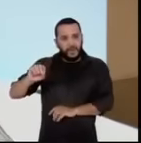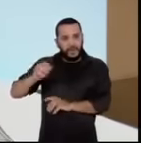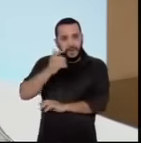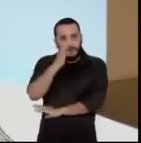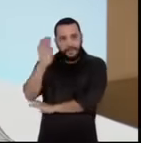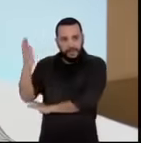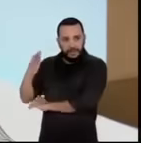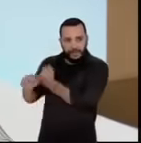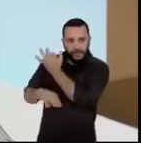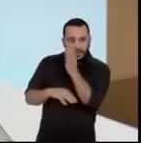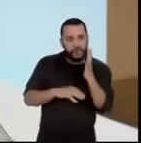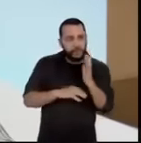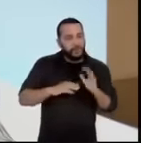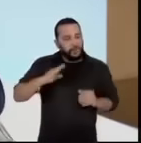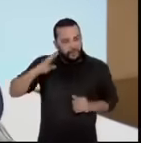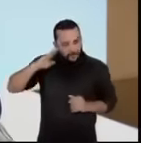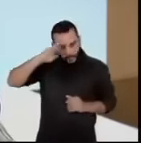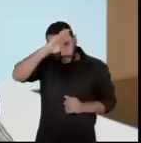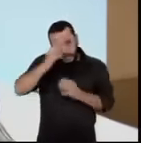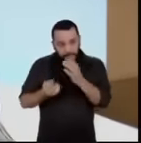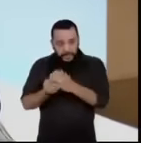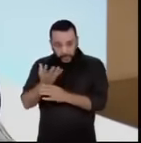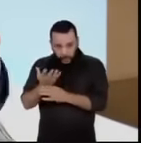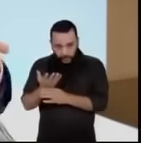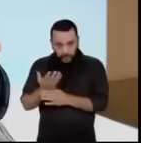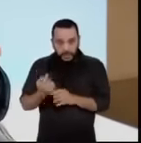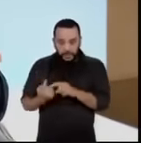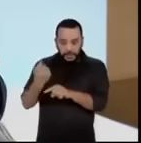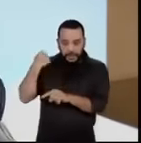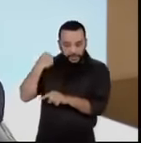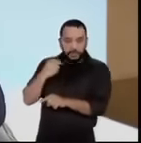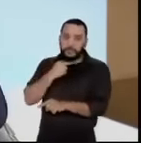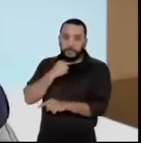é que agora, antes não podia, inclusive, aliás, eu